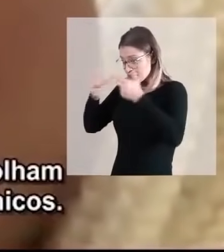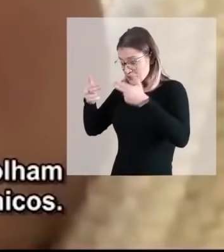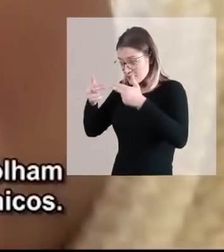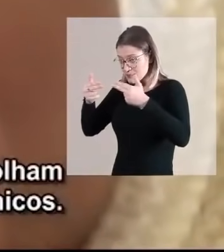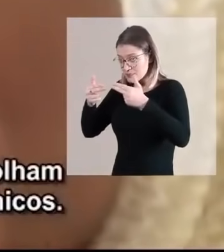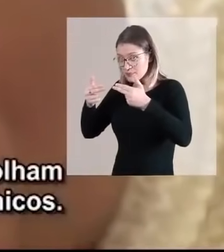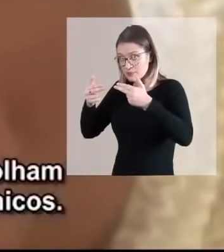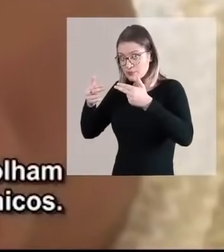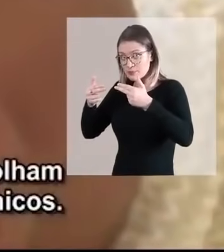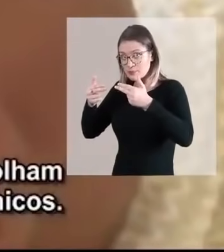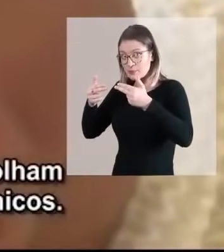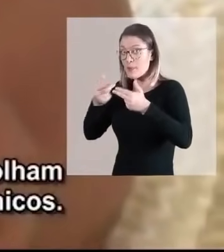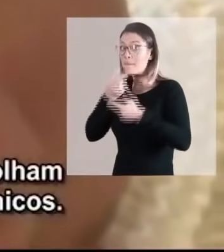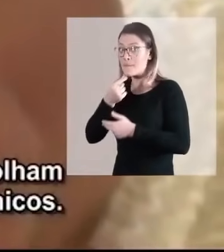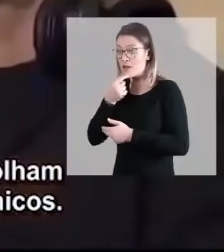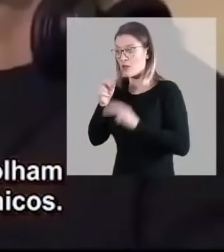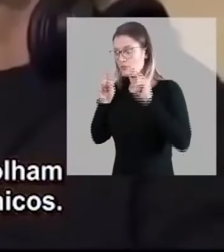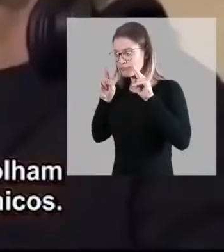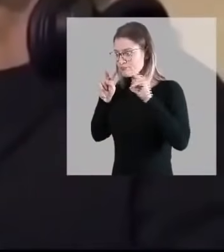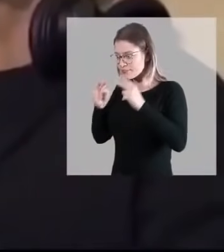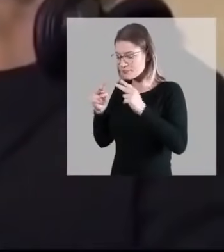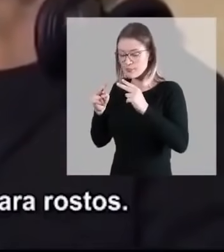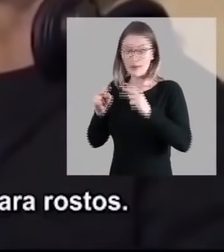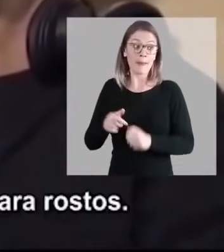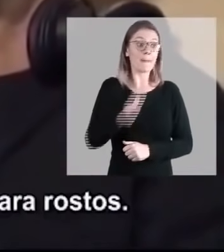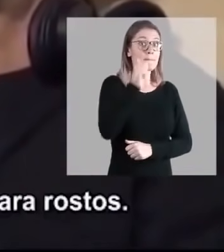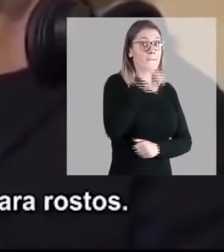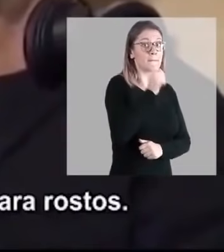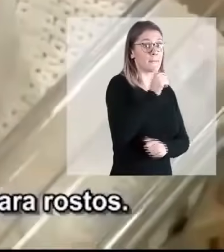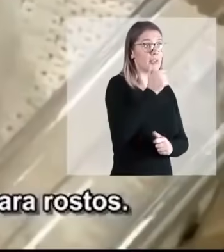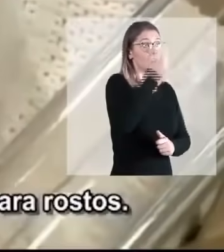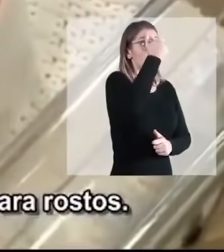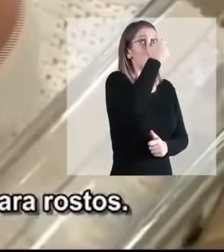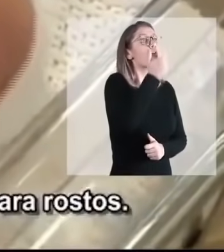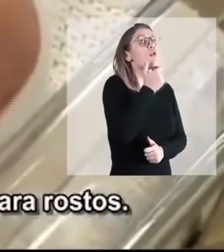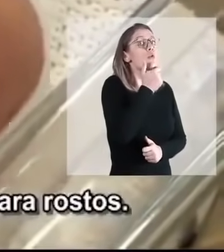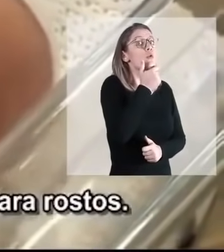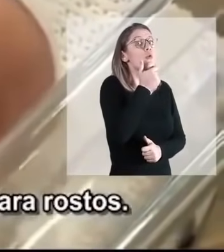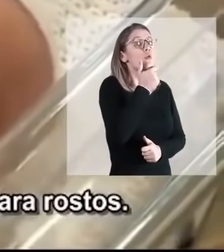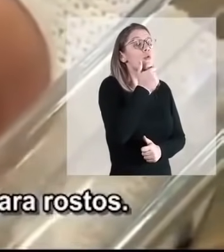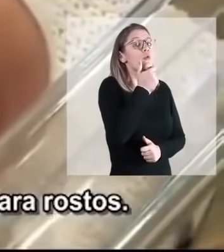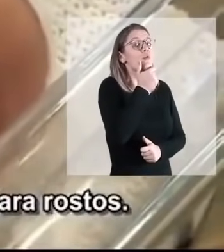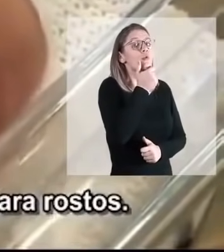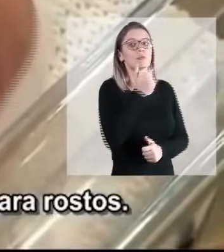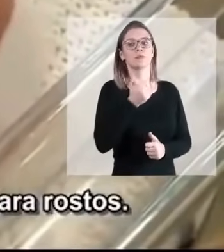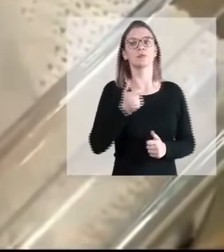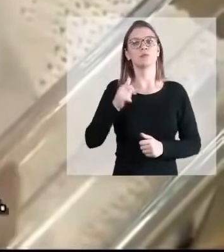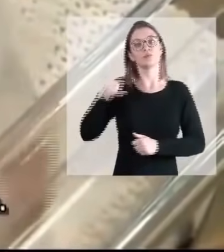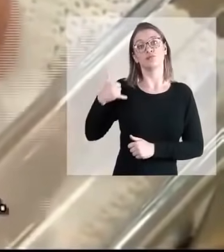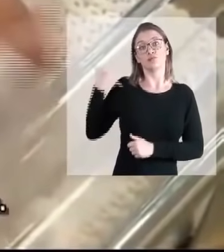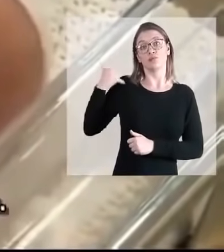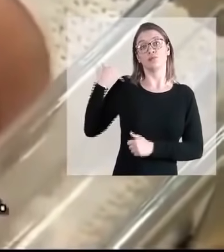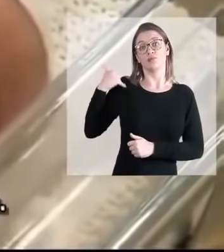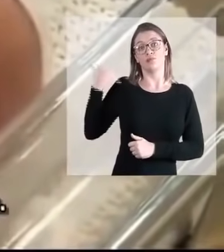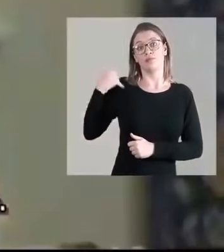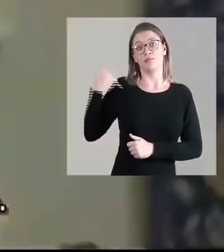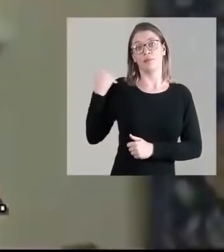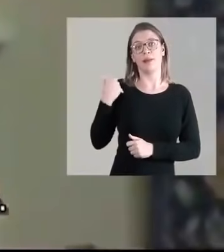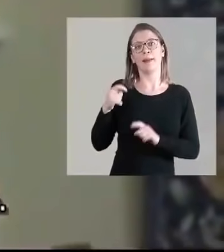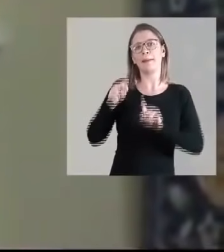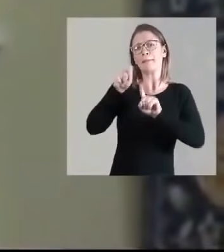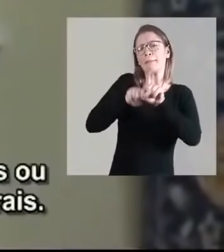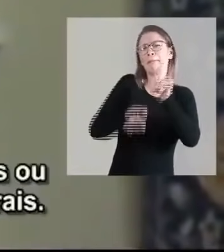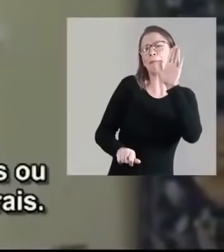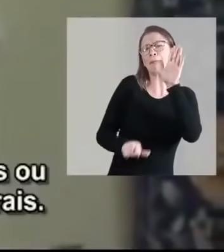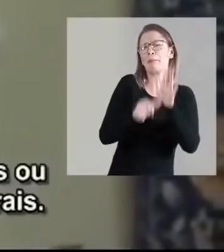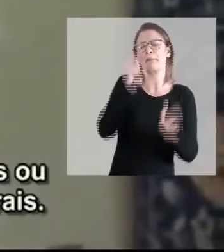boys look longer at the mechanical object and more girls look longer at the face, even on the first day of life.